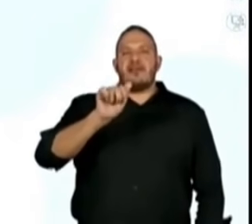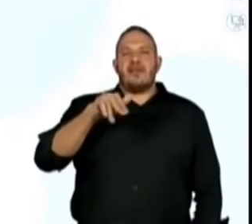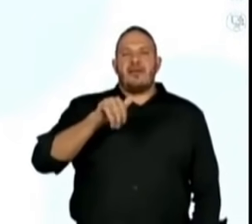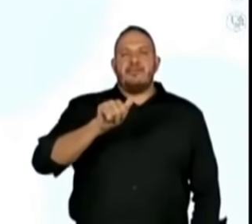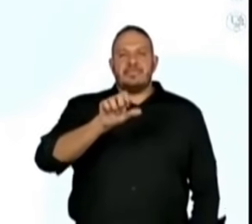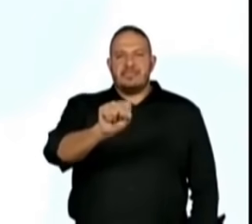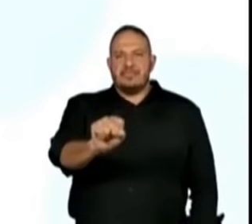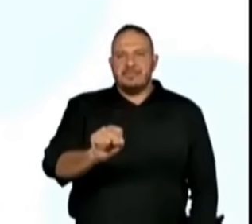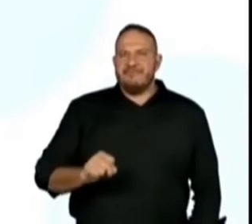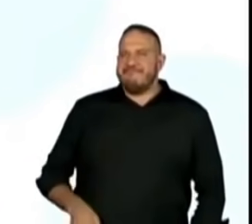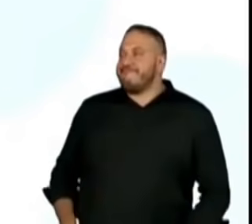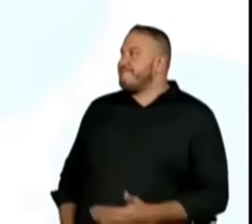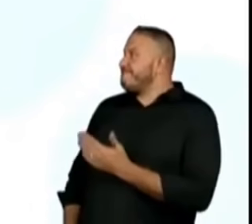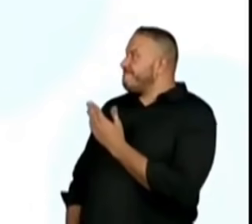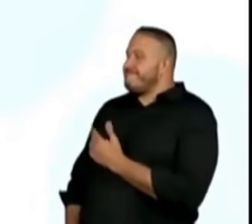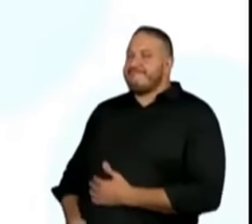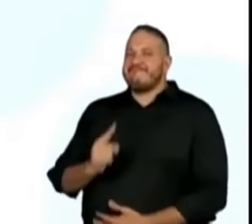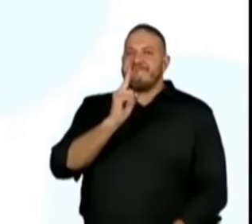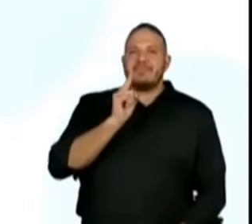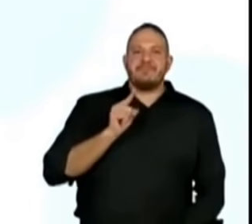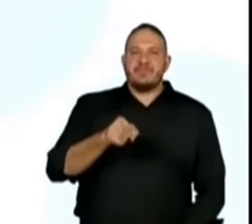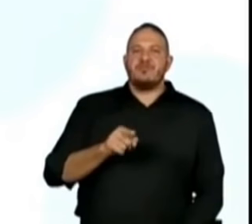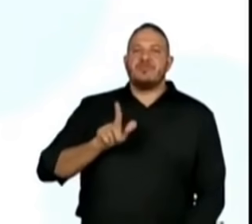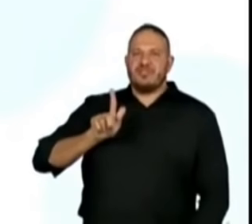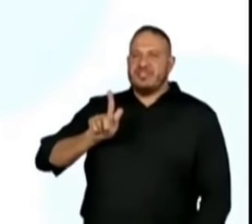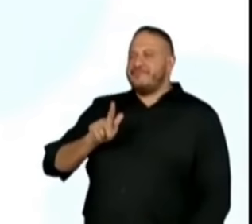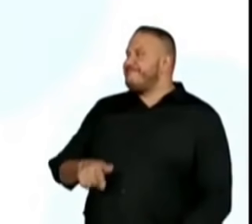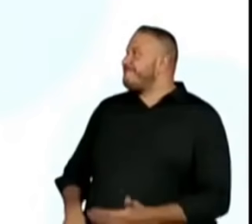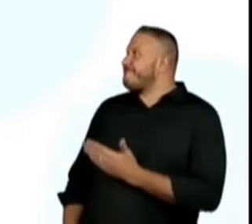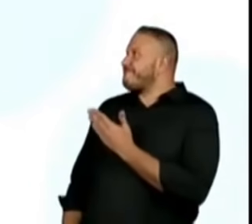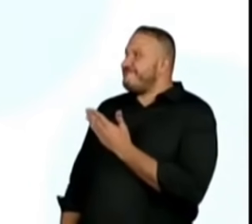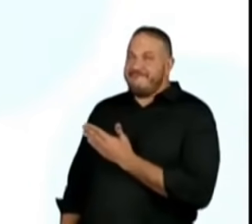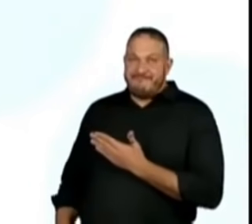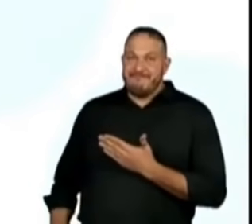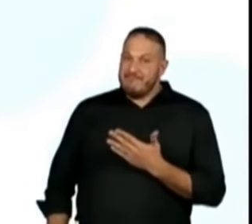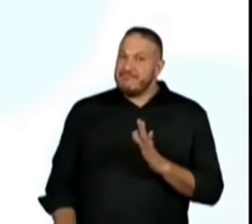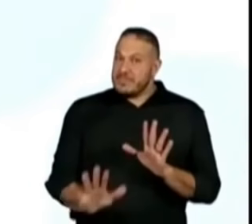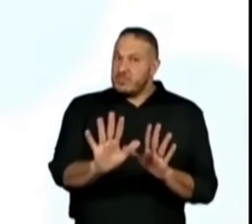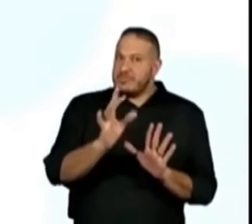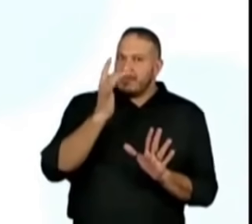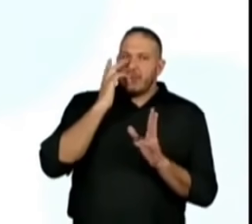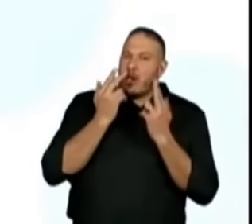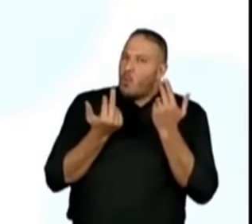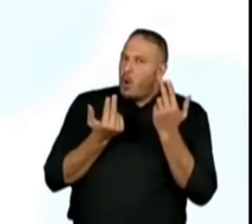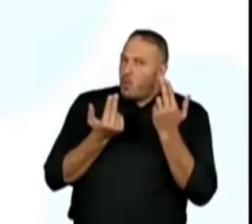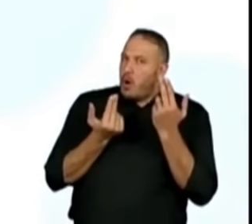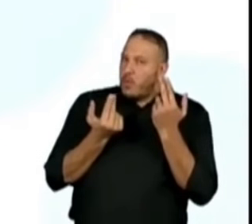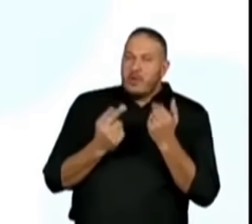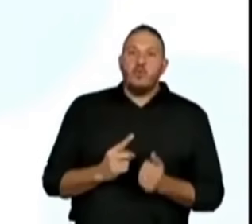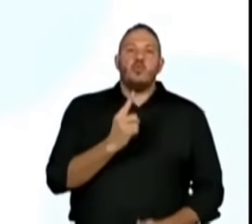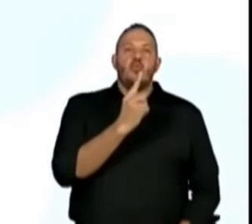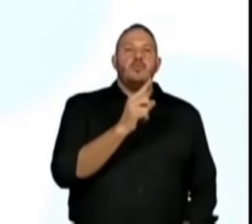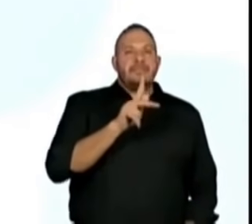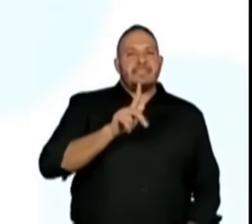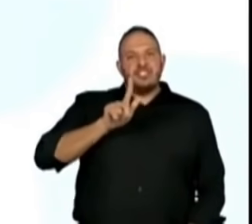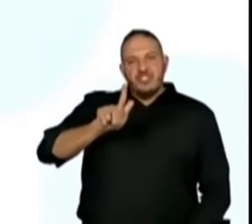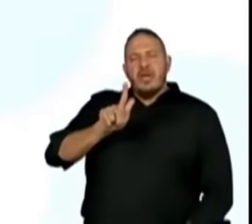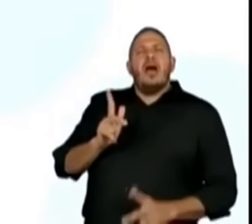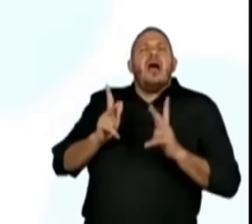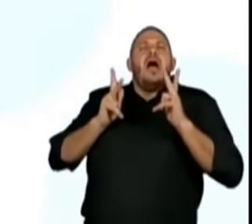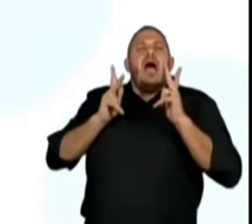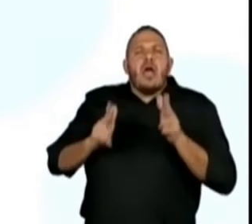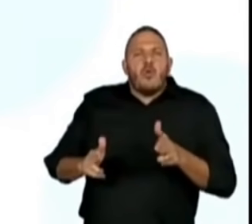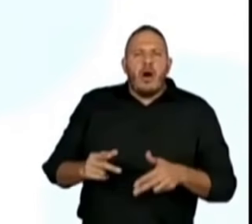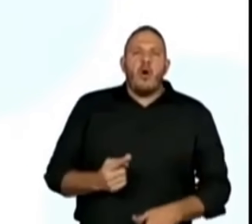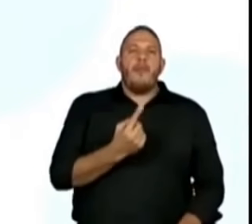Ok? É isso, tá? Então eu vou pegar essas 1.000 gramas, ok? E vou